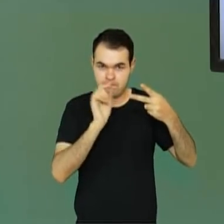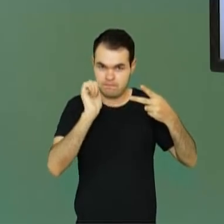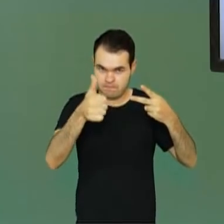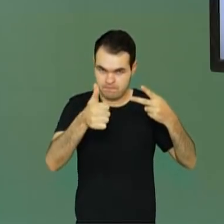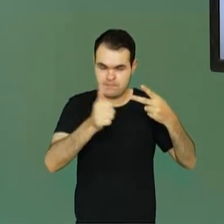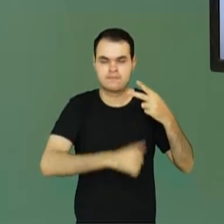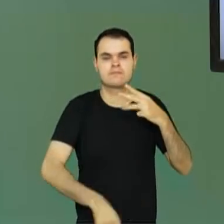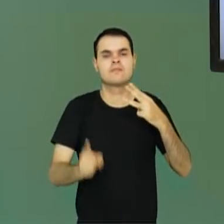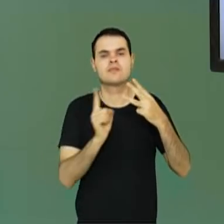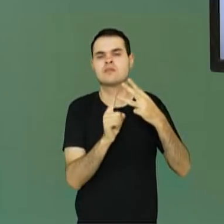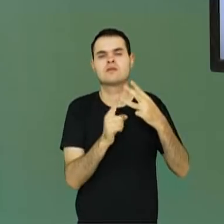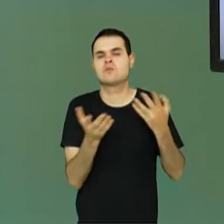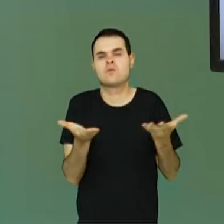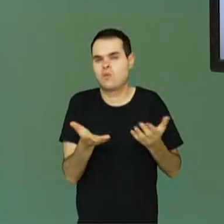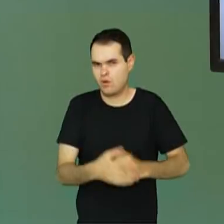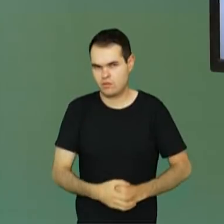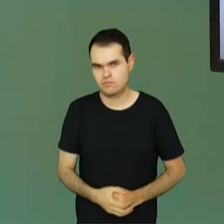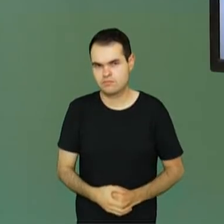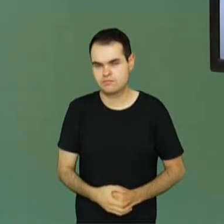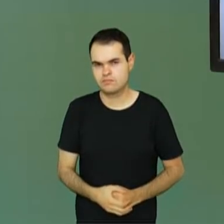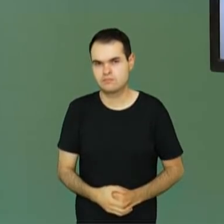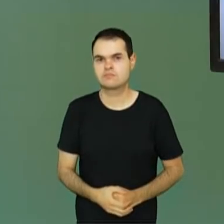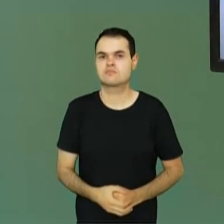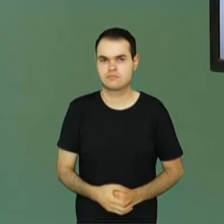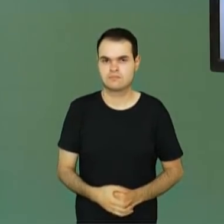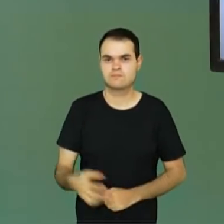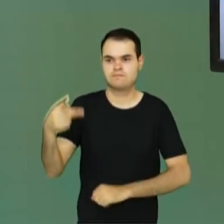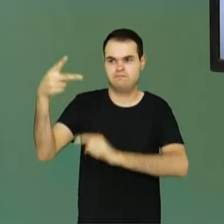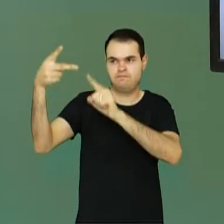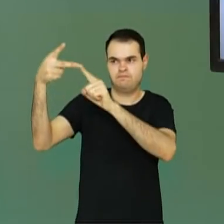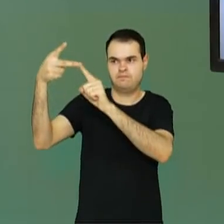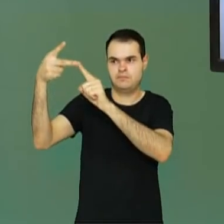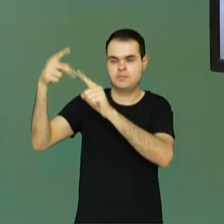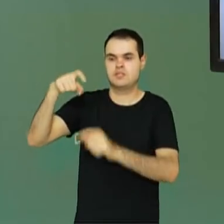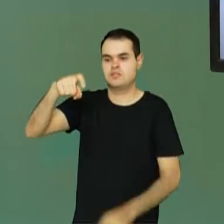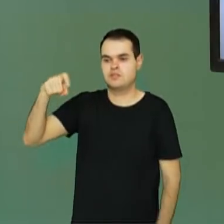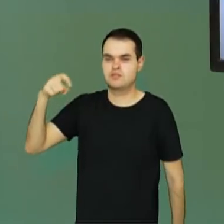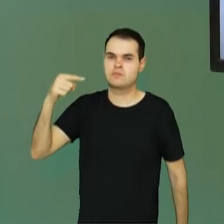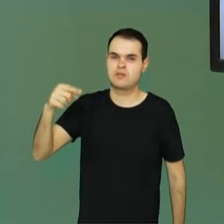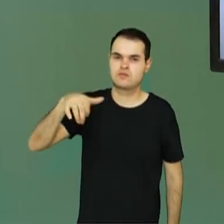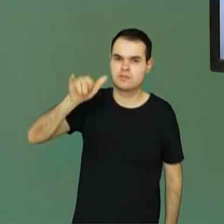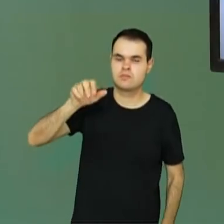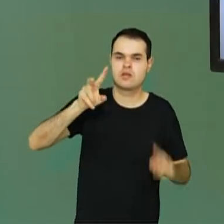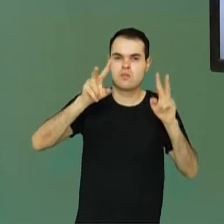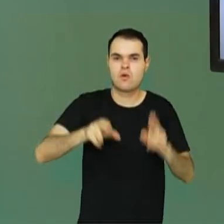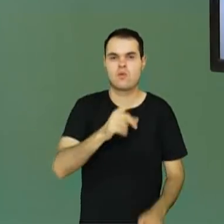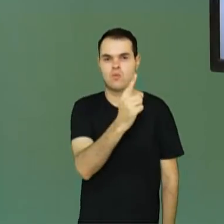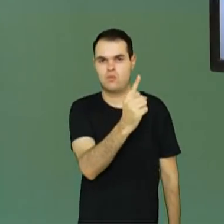Certo? E agora, pego a segunda equação. X menos y igual a 1.